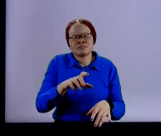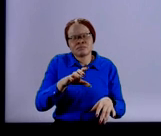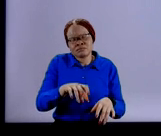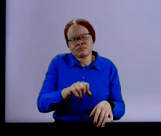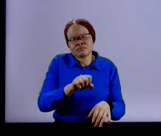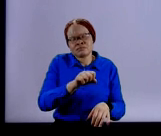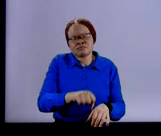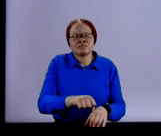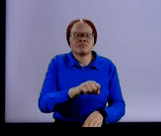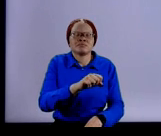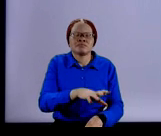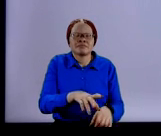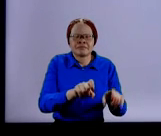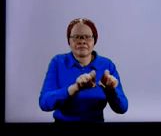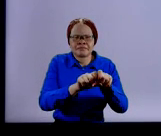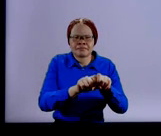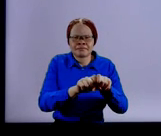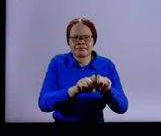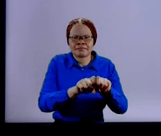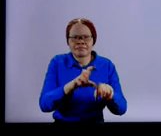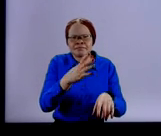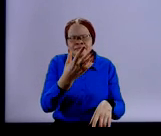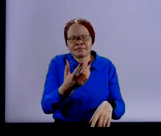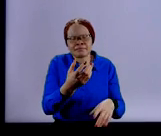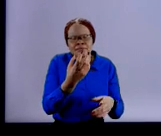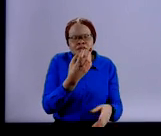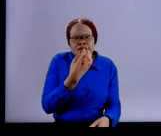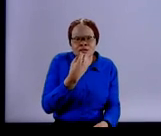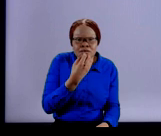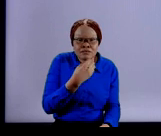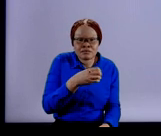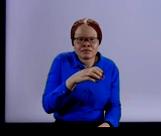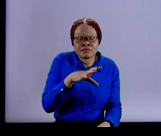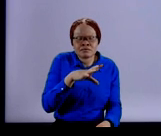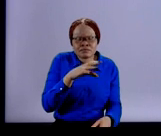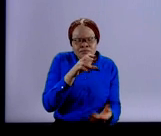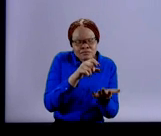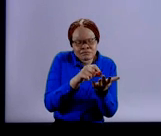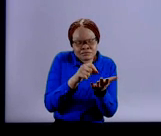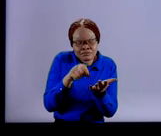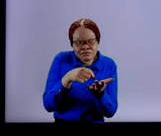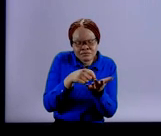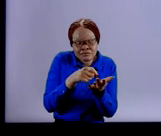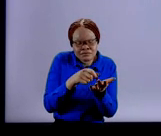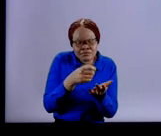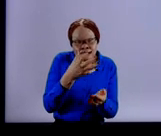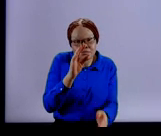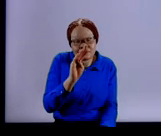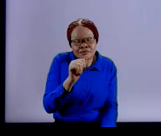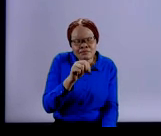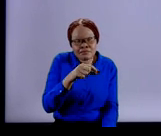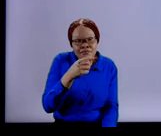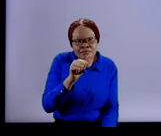o primo o comer os grãos e as vagas aqui temos